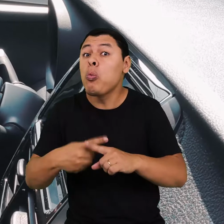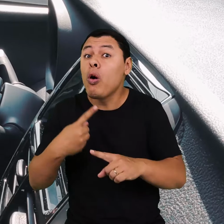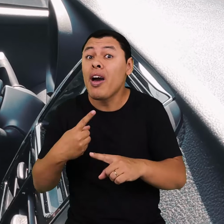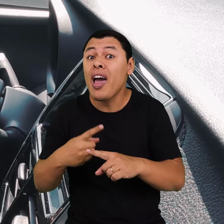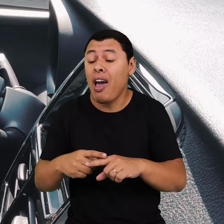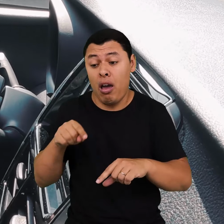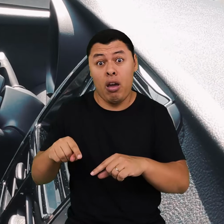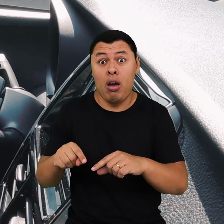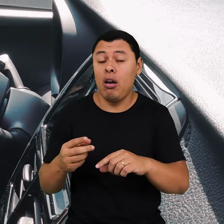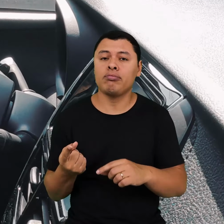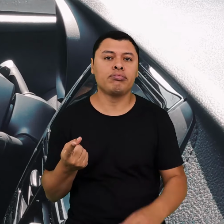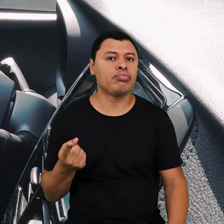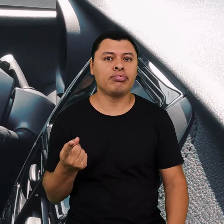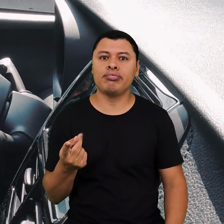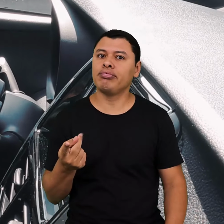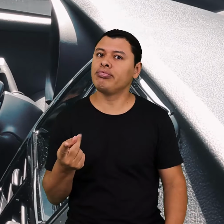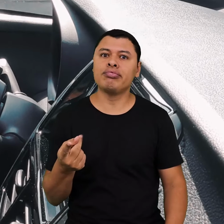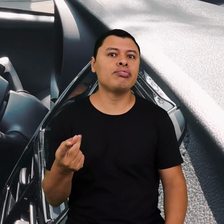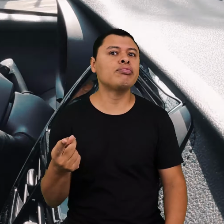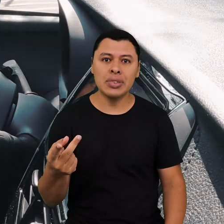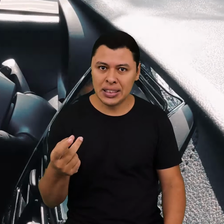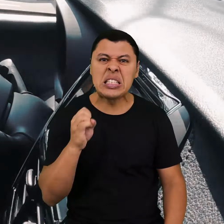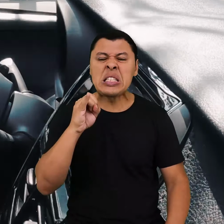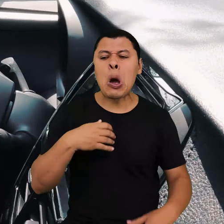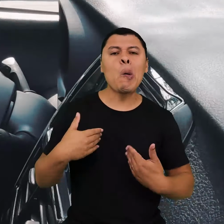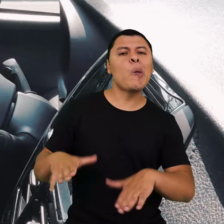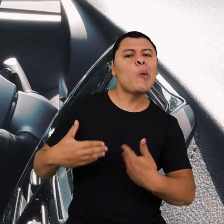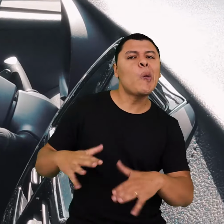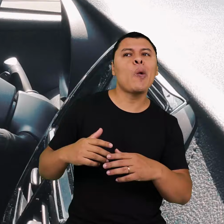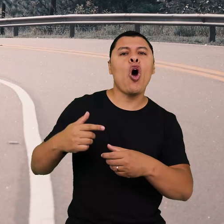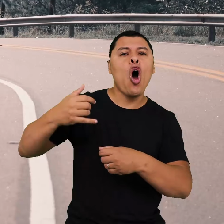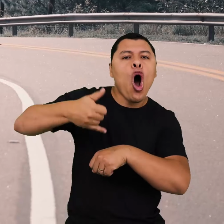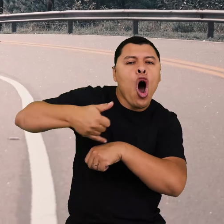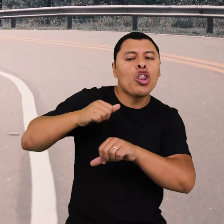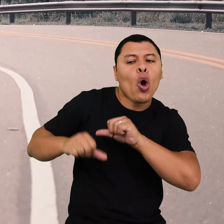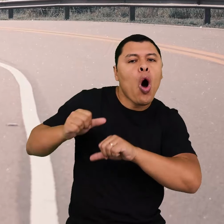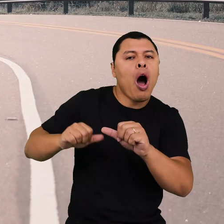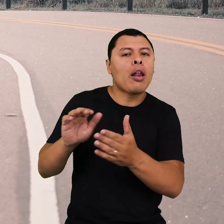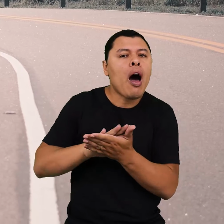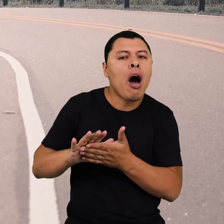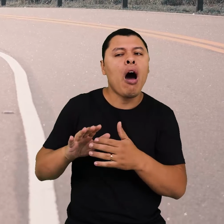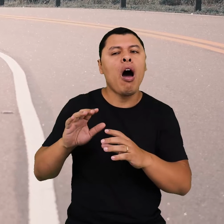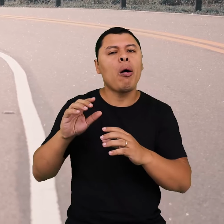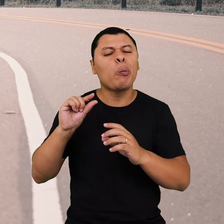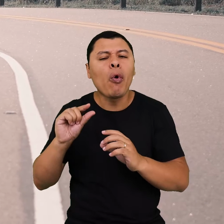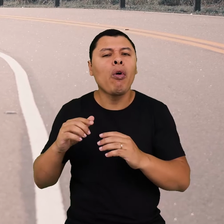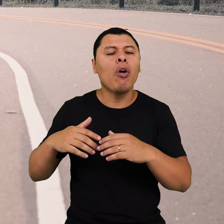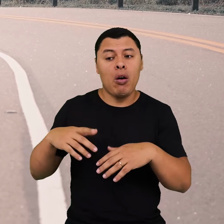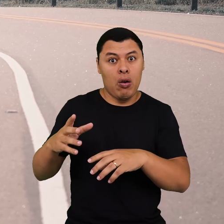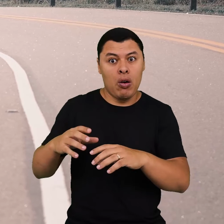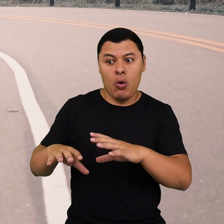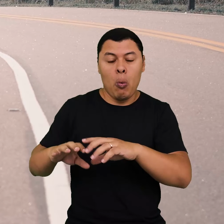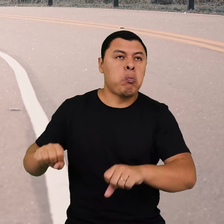motor aspirado ele é menos sensível a um dono menos zeloso, né? E a qualidade de construção Toyota. Então